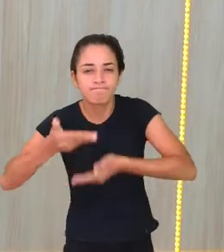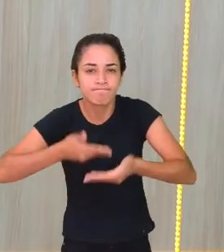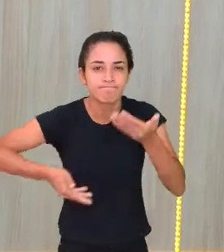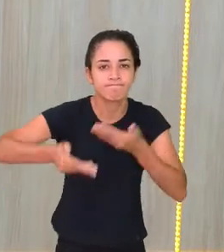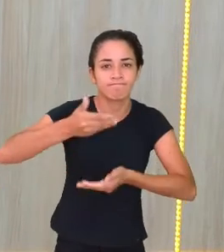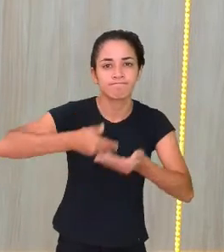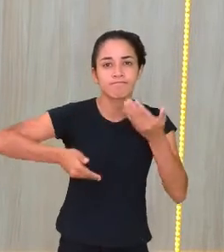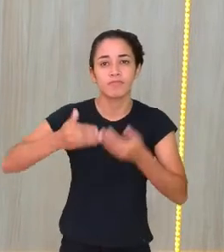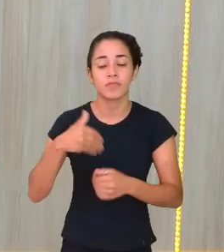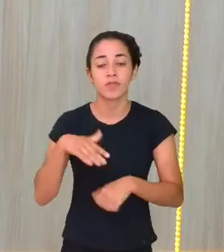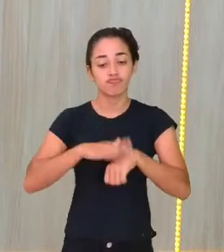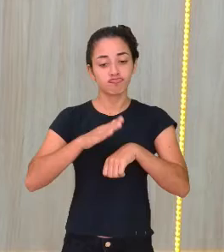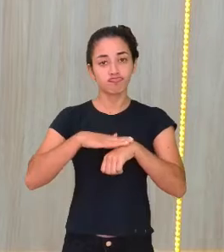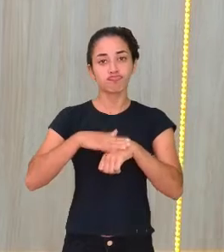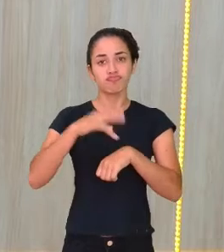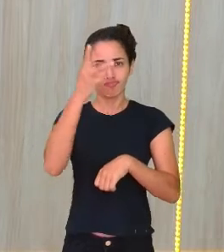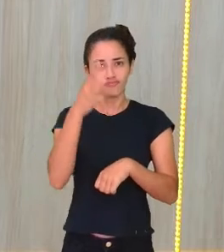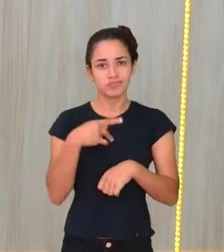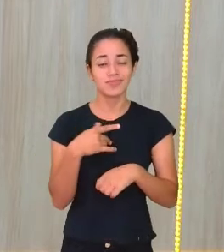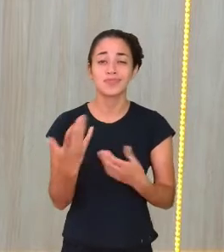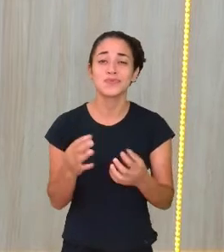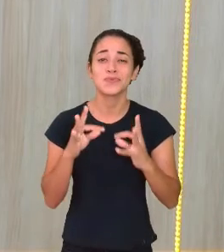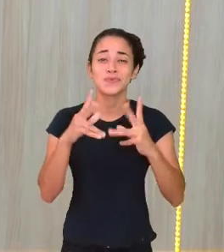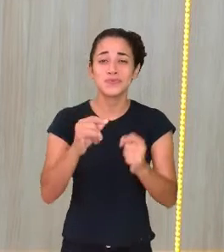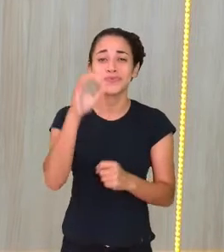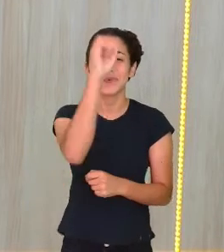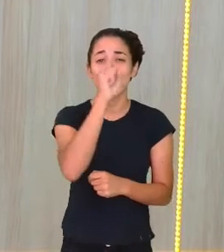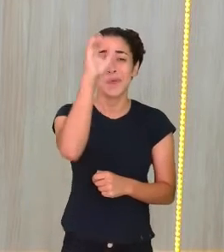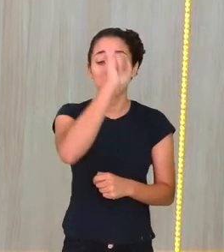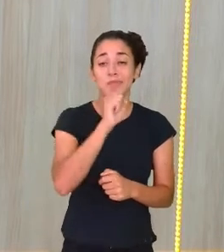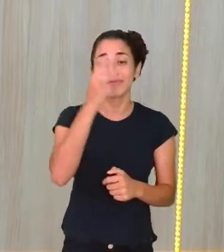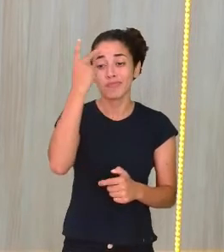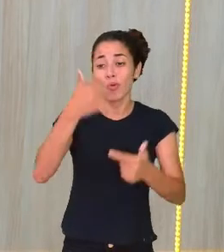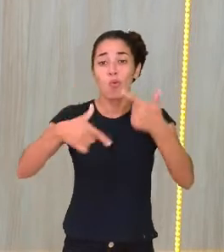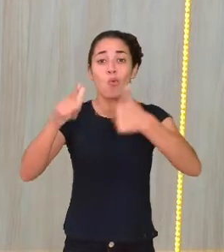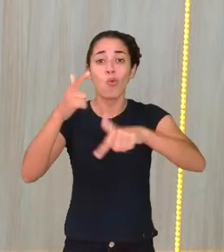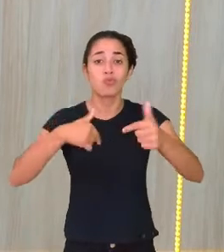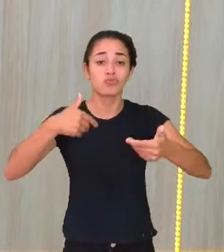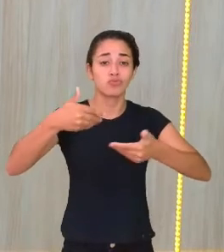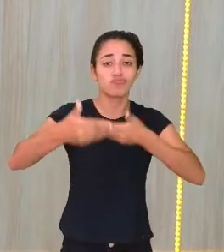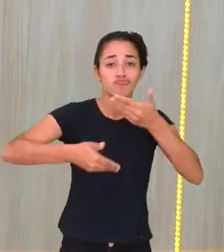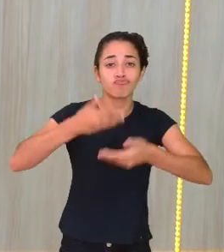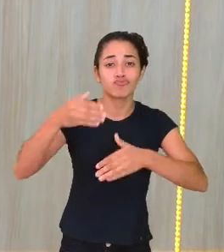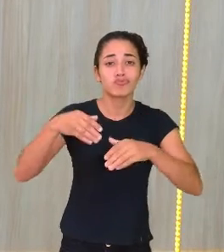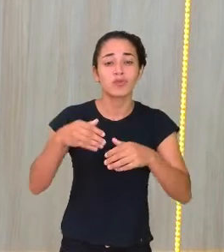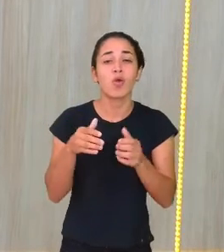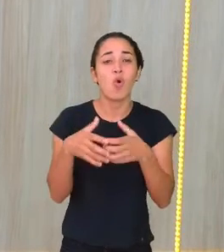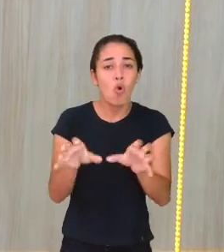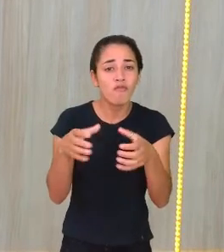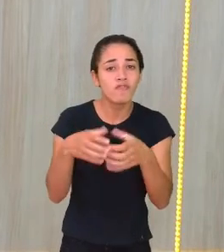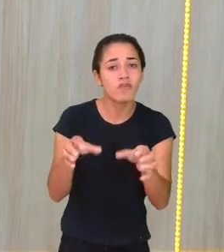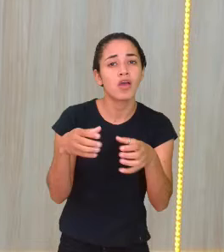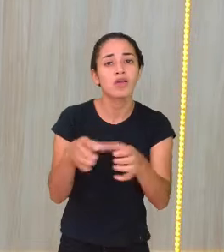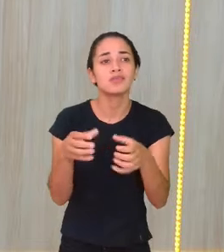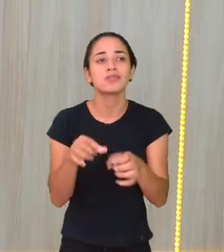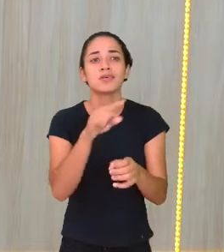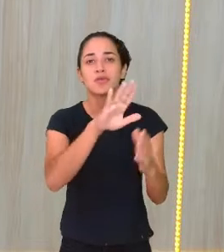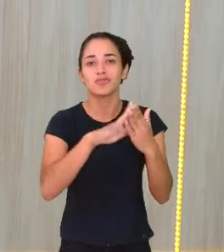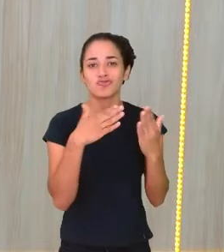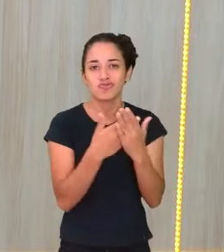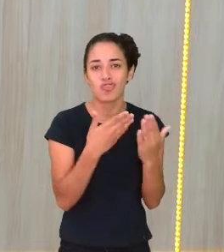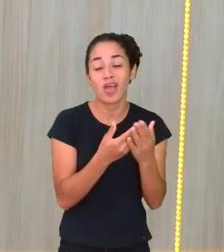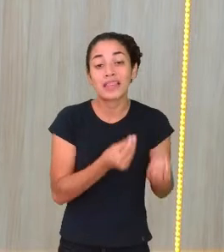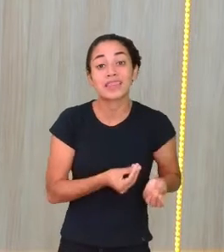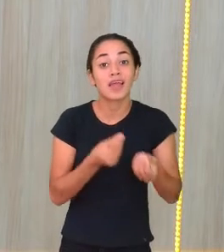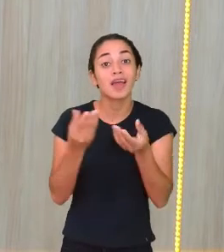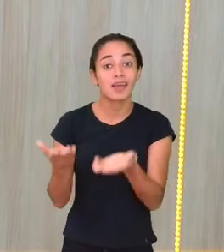na autonomia, e tudo isso ele aprende com o outro, com essa convivência significativa que a escola proporciona